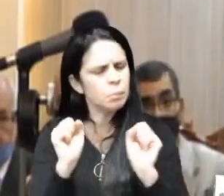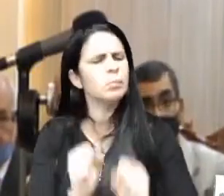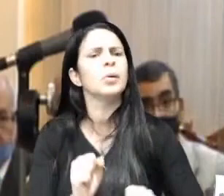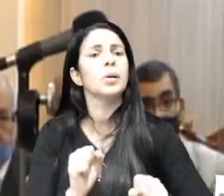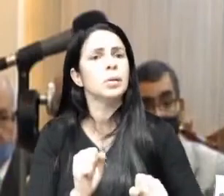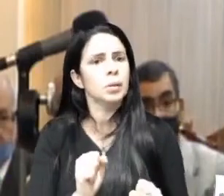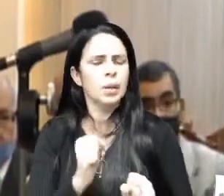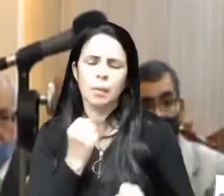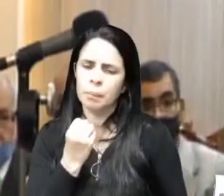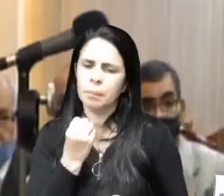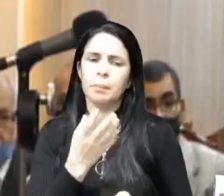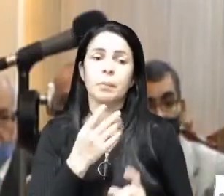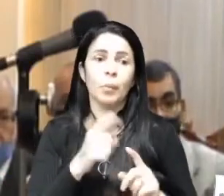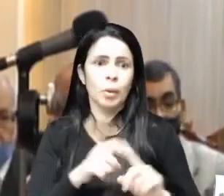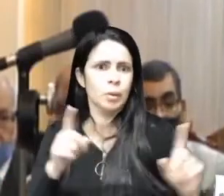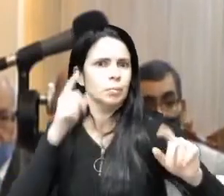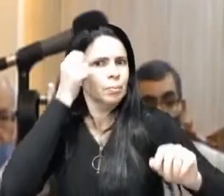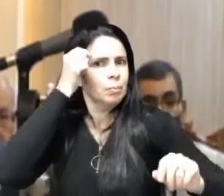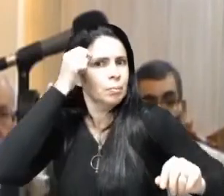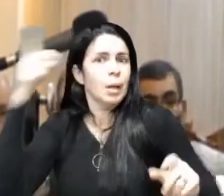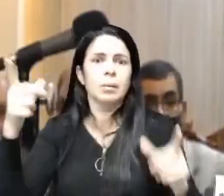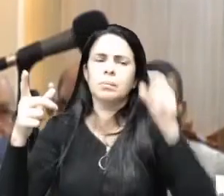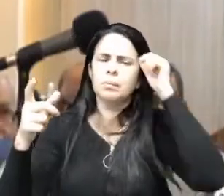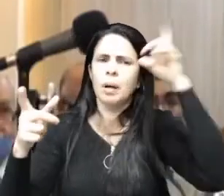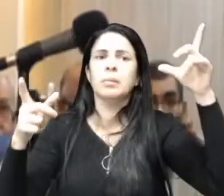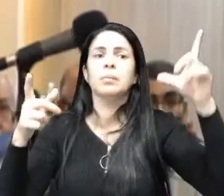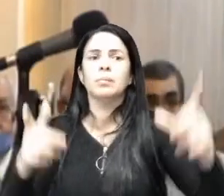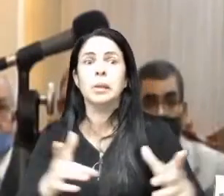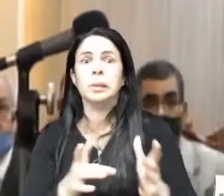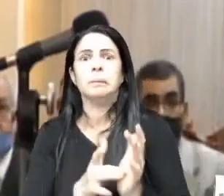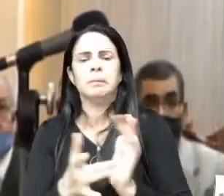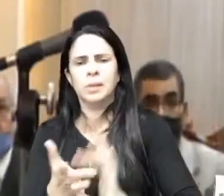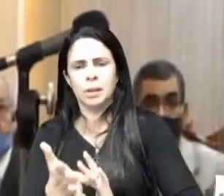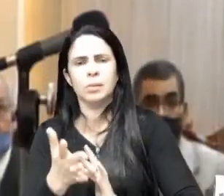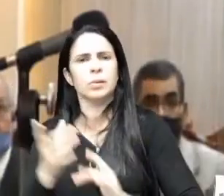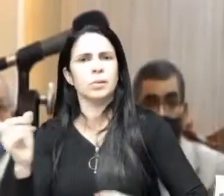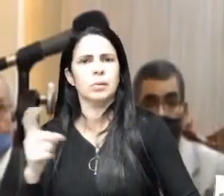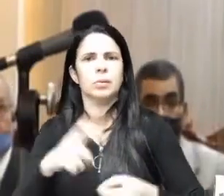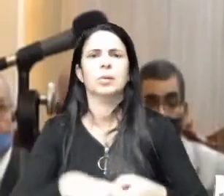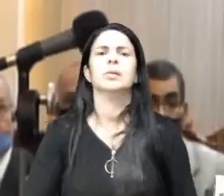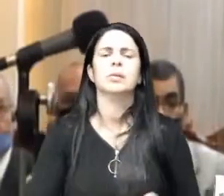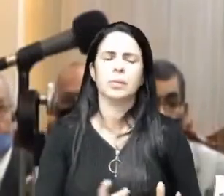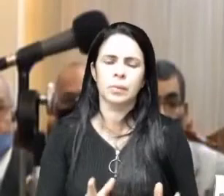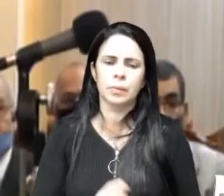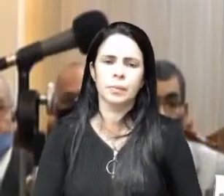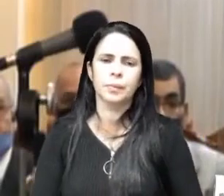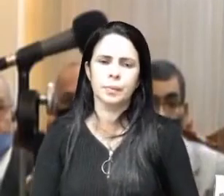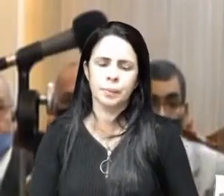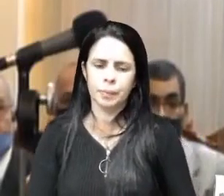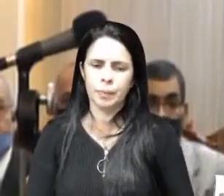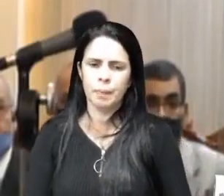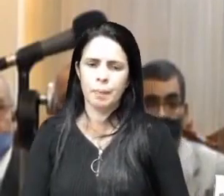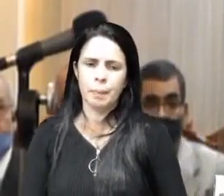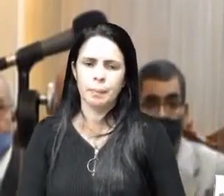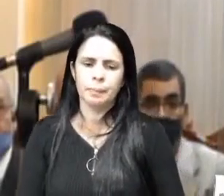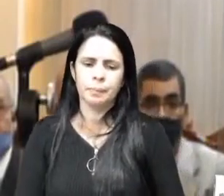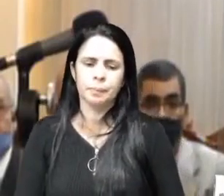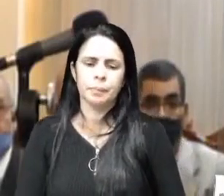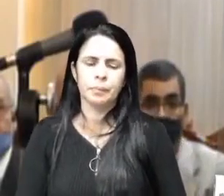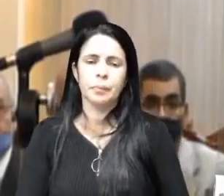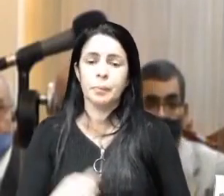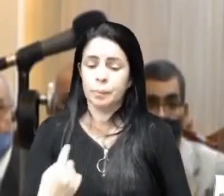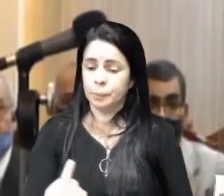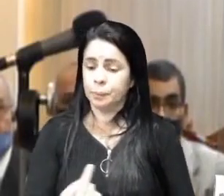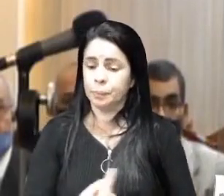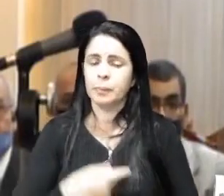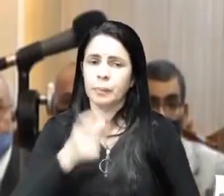de despertamento, não é? Uma mensagem de admoestação para que cada um de nós